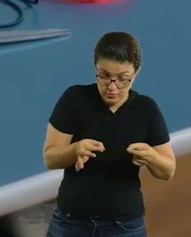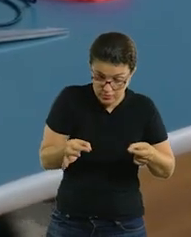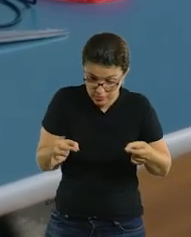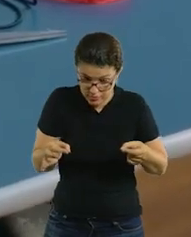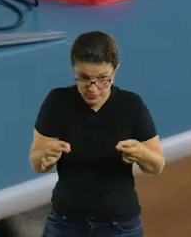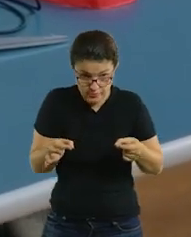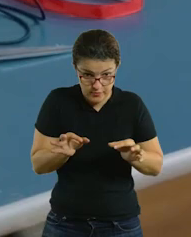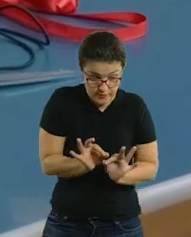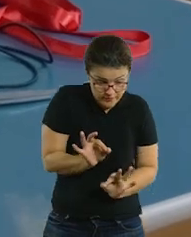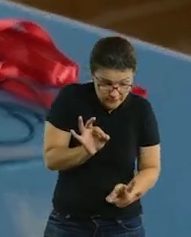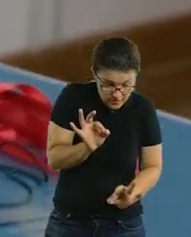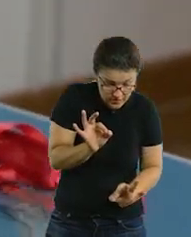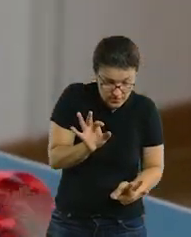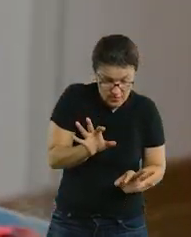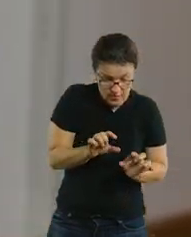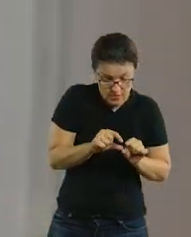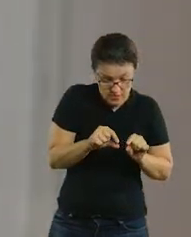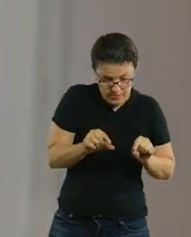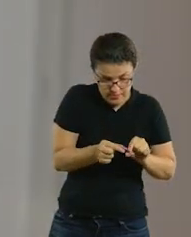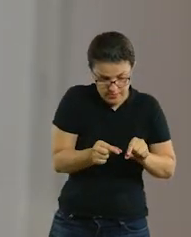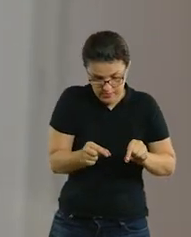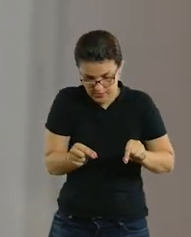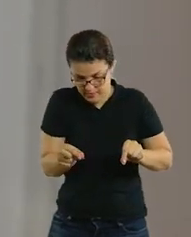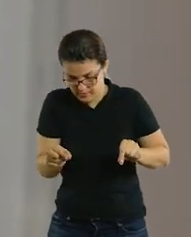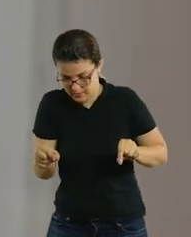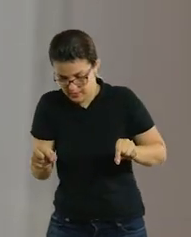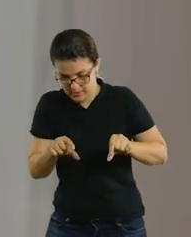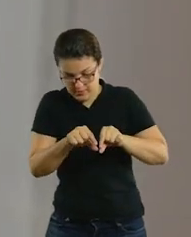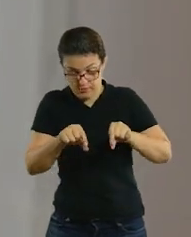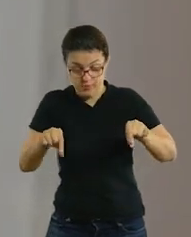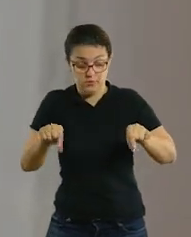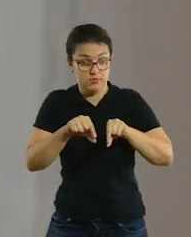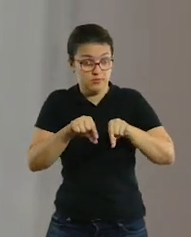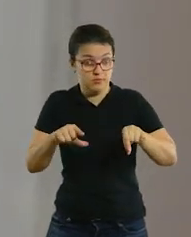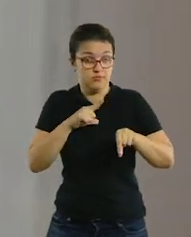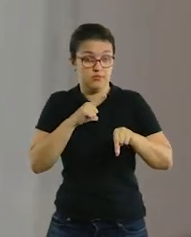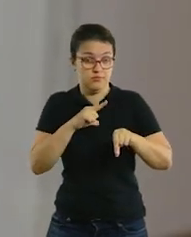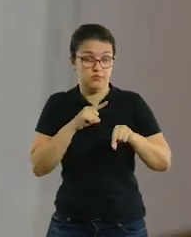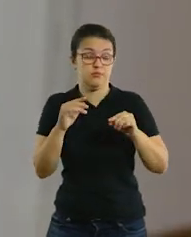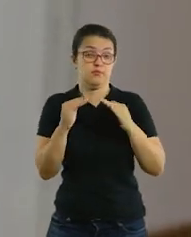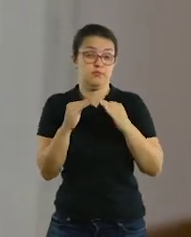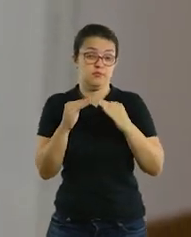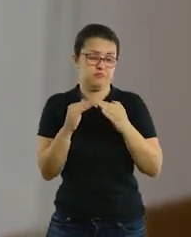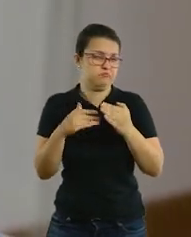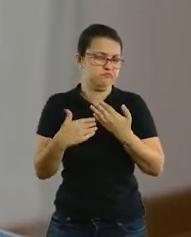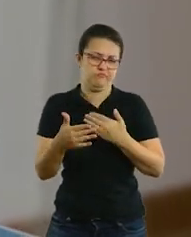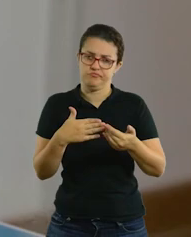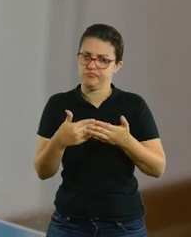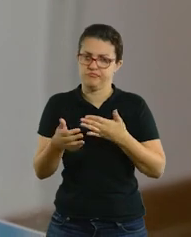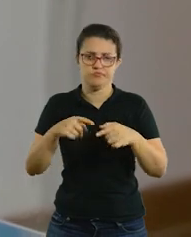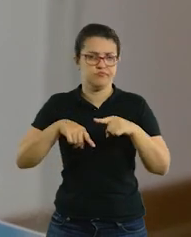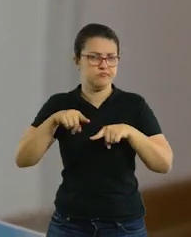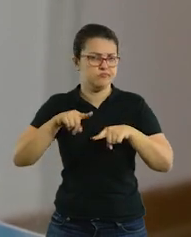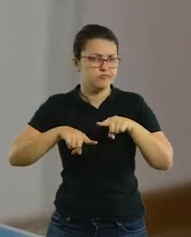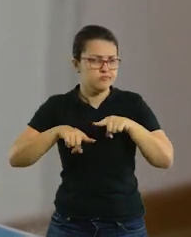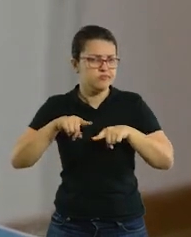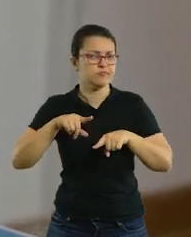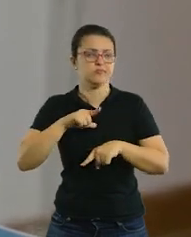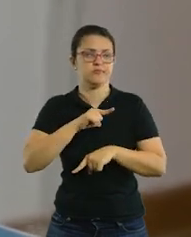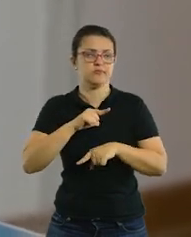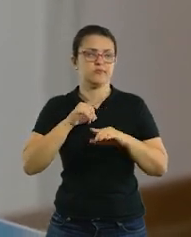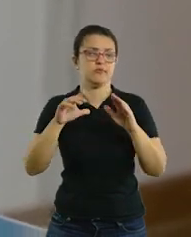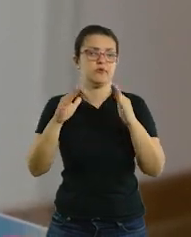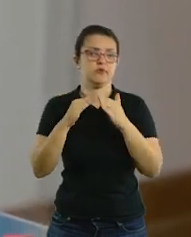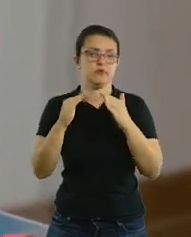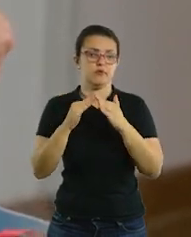ou barbante ou a fita que vocês podem ter em casa, qualquer material que vocês possam ter